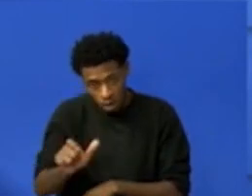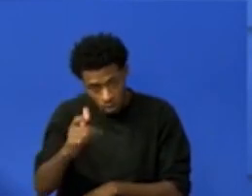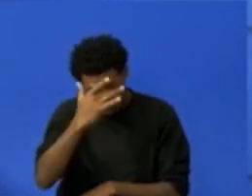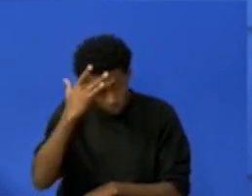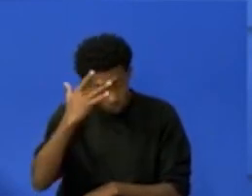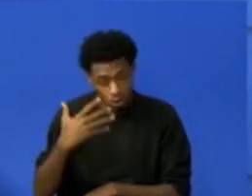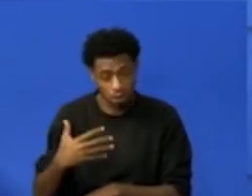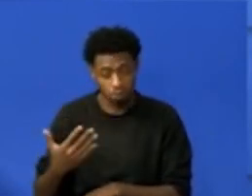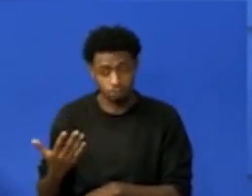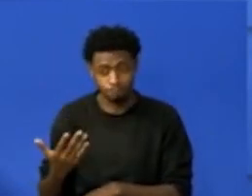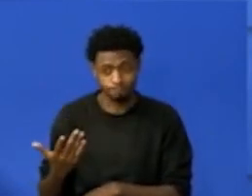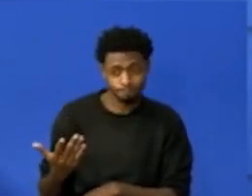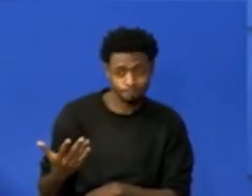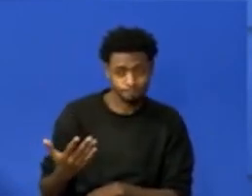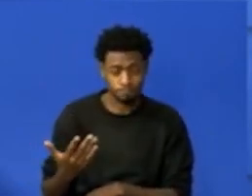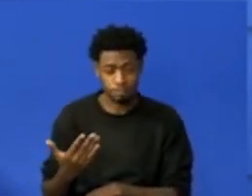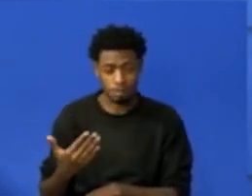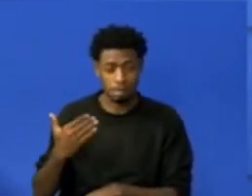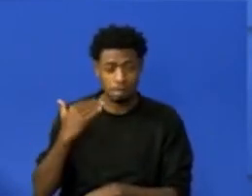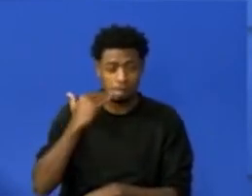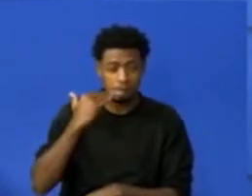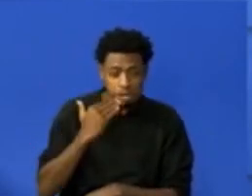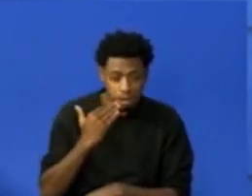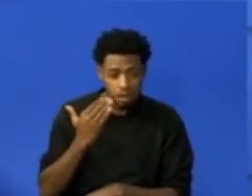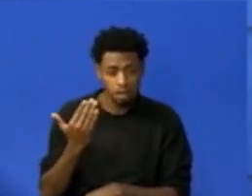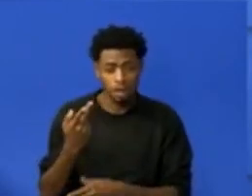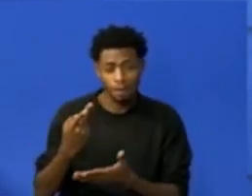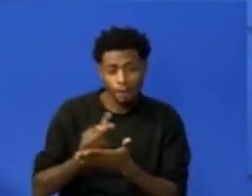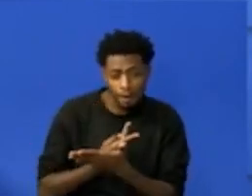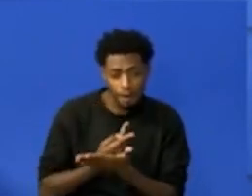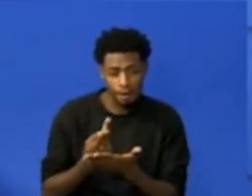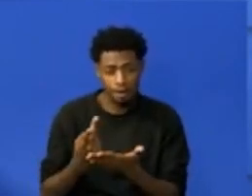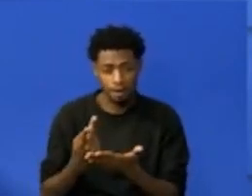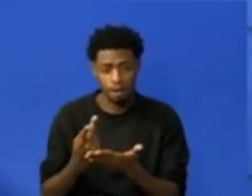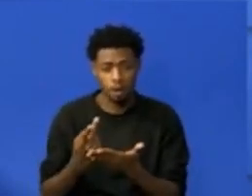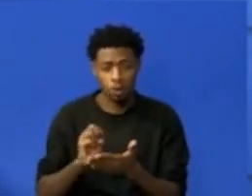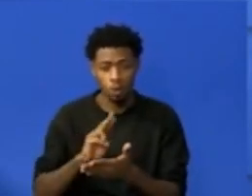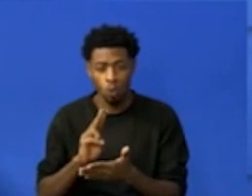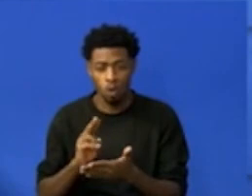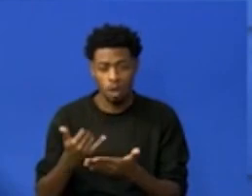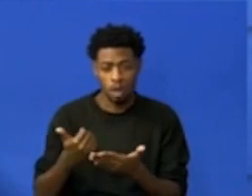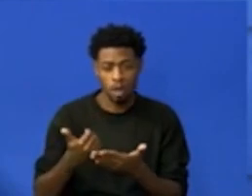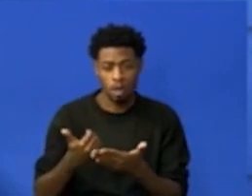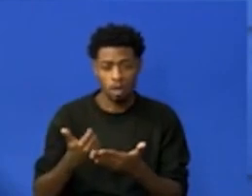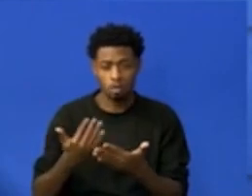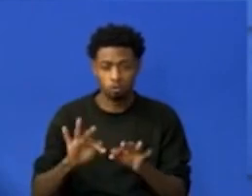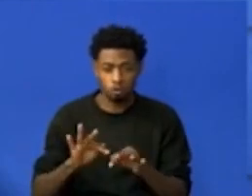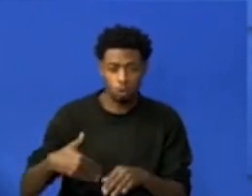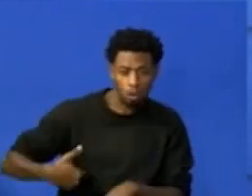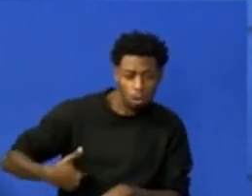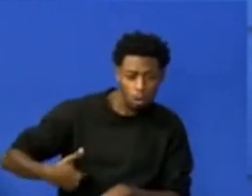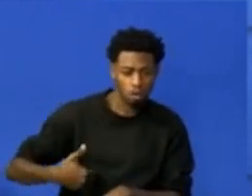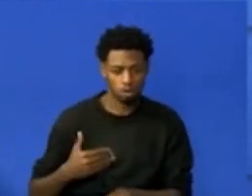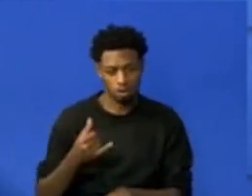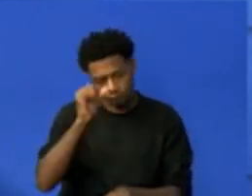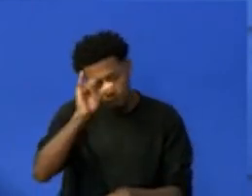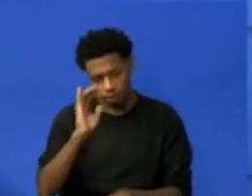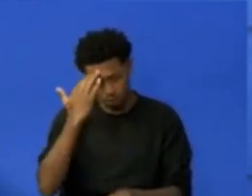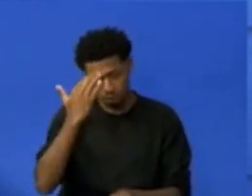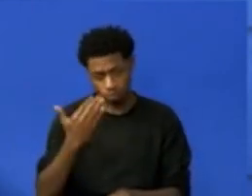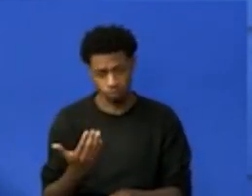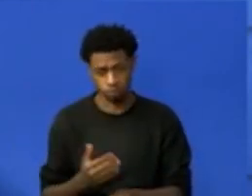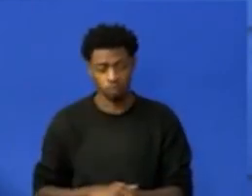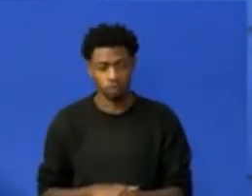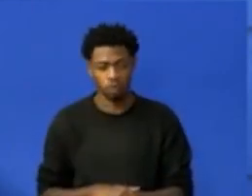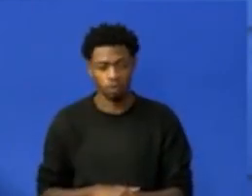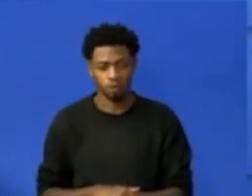indivíduo. Então, para que isso aconteça, você pode utilizar modelos tradicionais ou mais